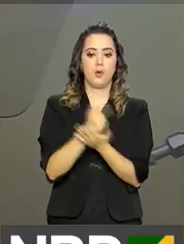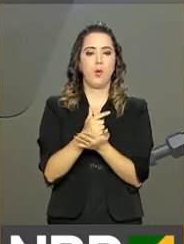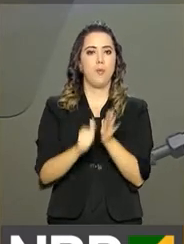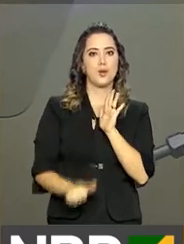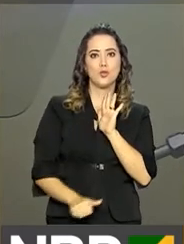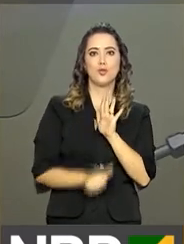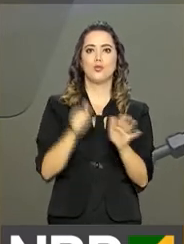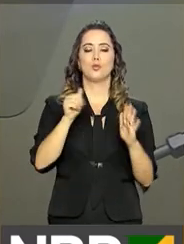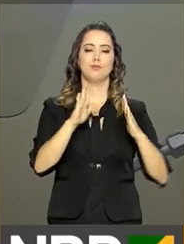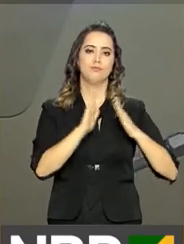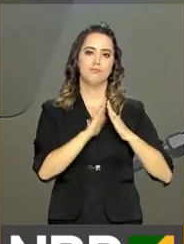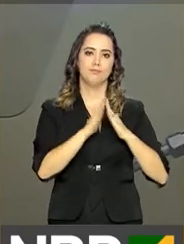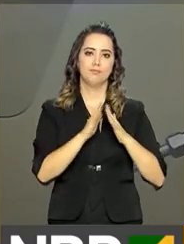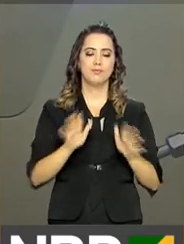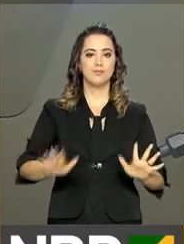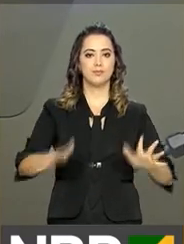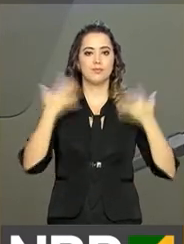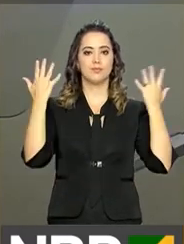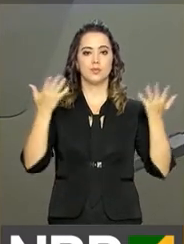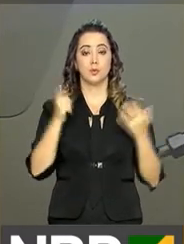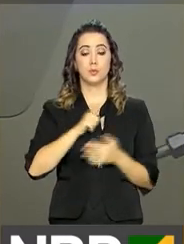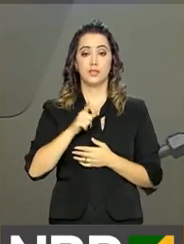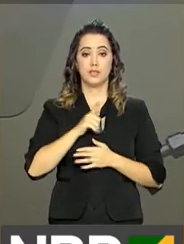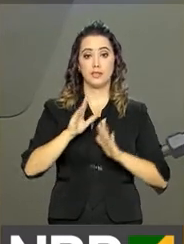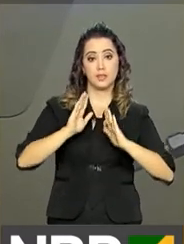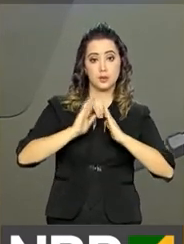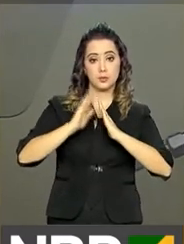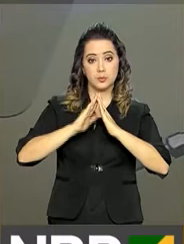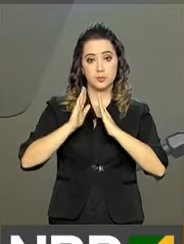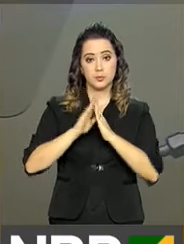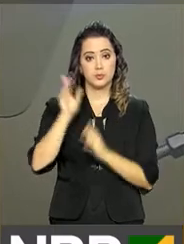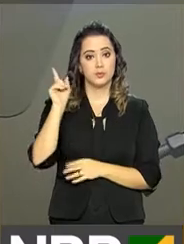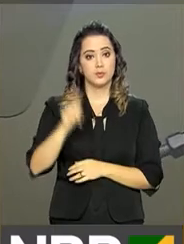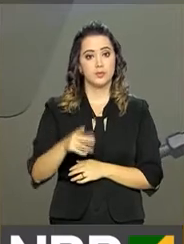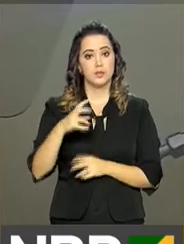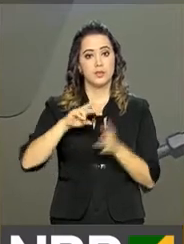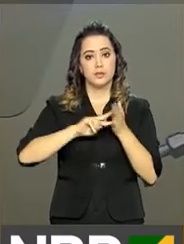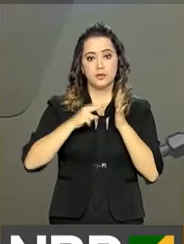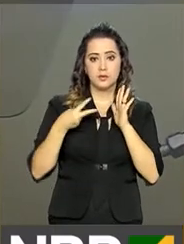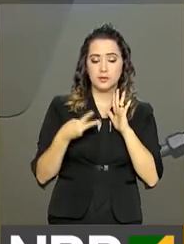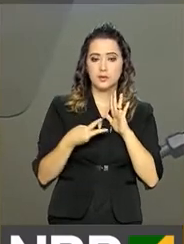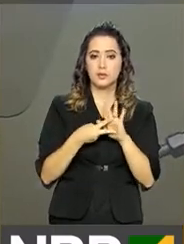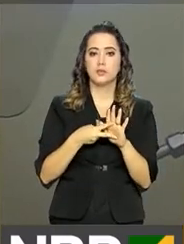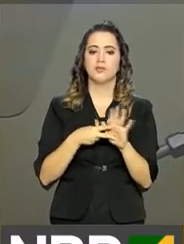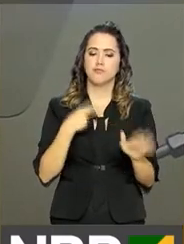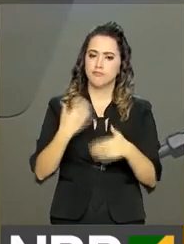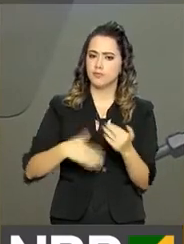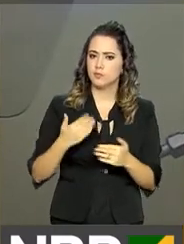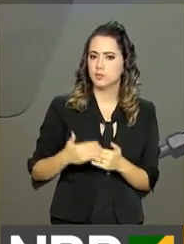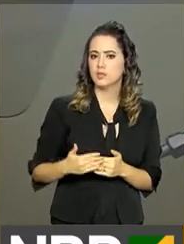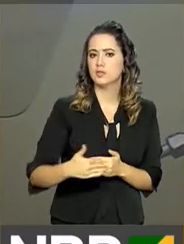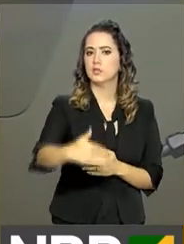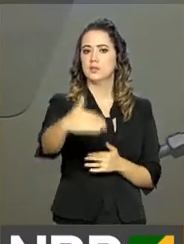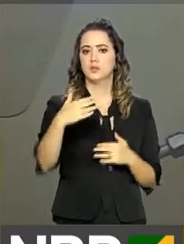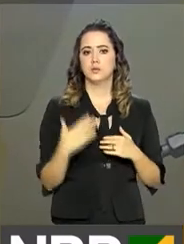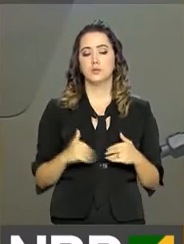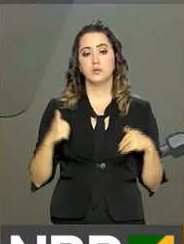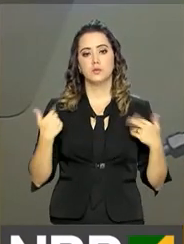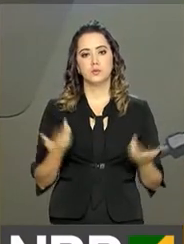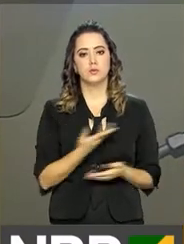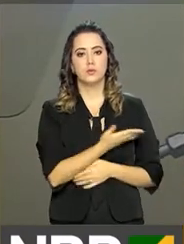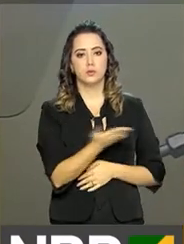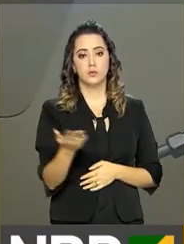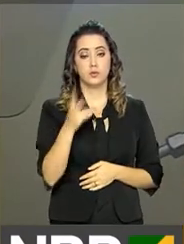Mas foi uma alegria tão grande, porque ter o imóvel era uma significação de progresso, de evolução, que